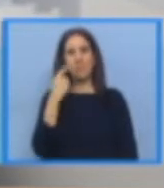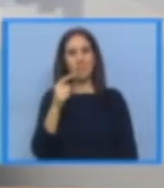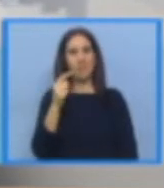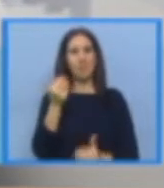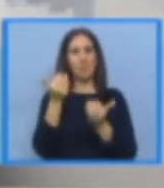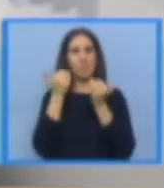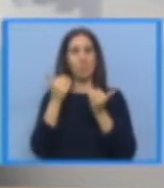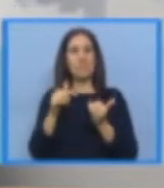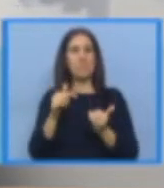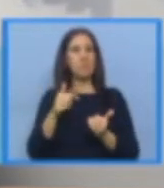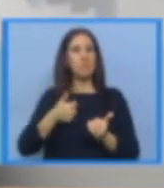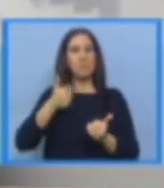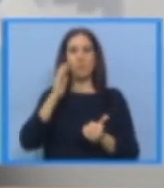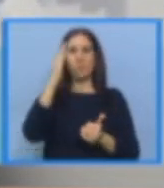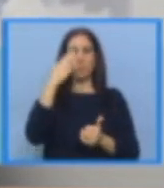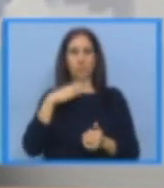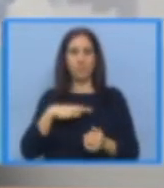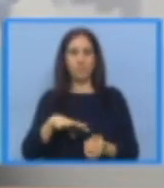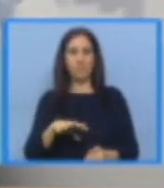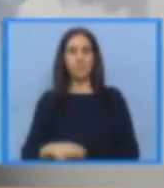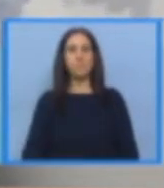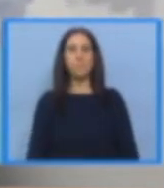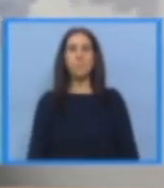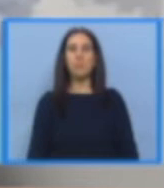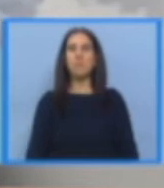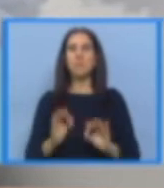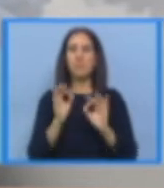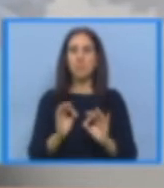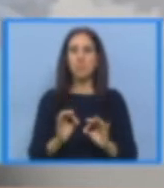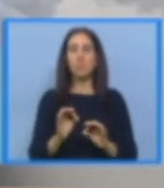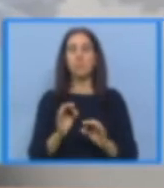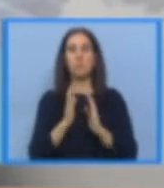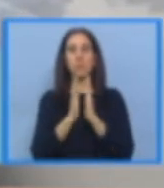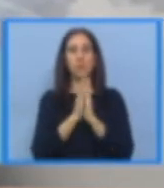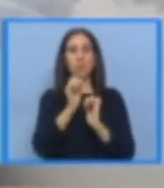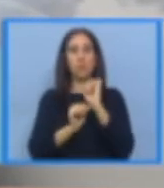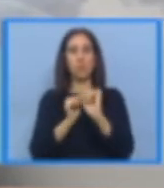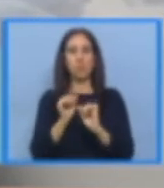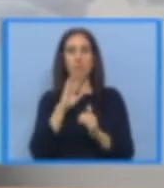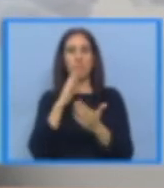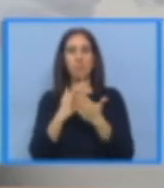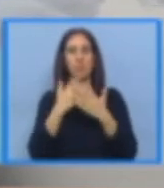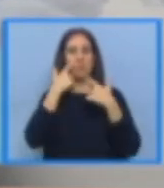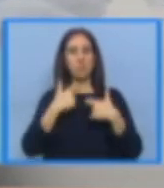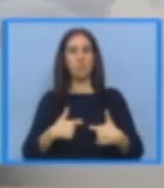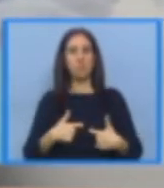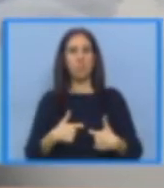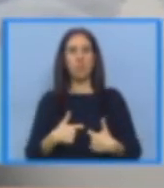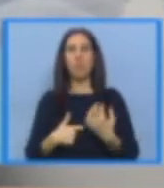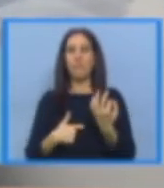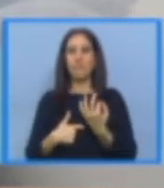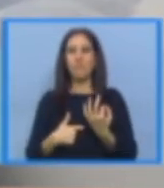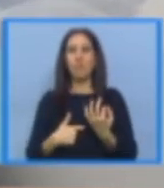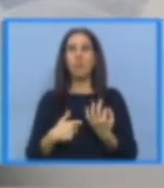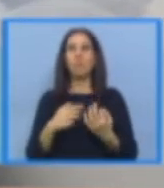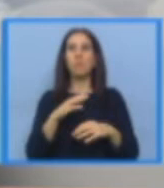Essa é a primeira intenção. Certamente que a dimensão religiosa é uma dimensão que constitui o ser humano e também por